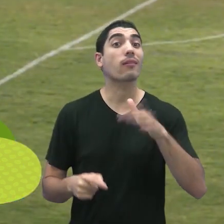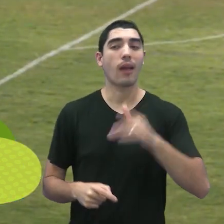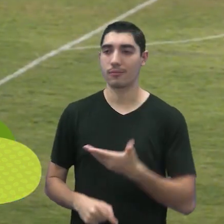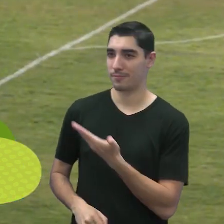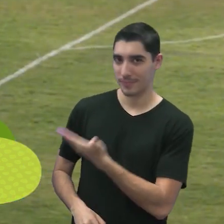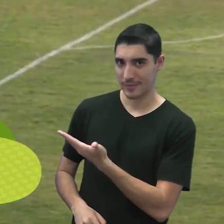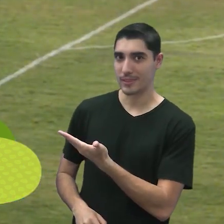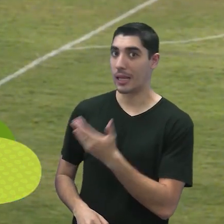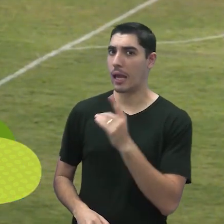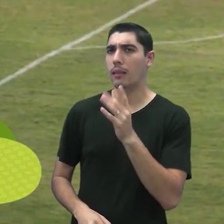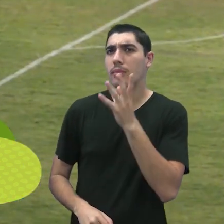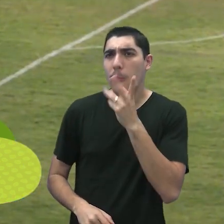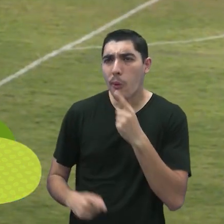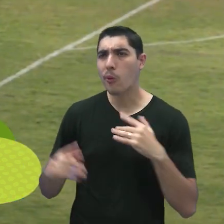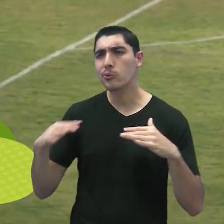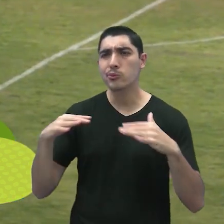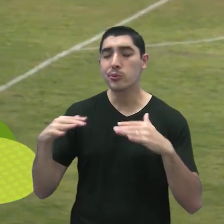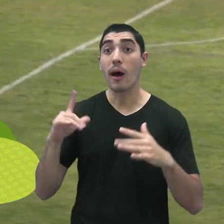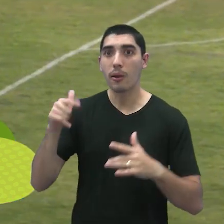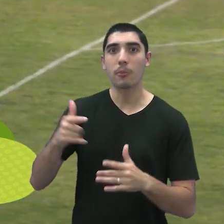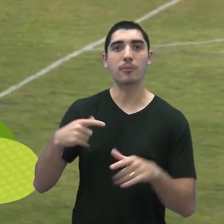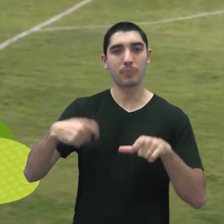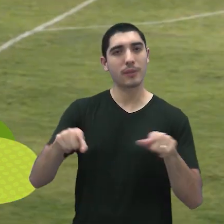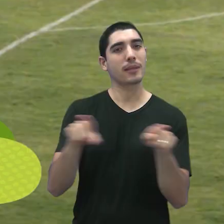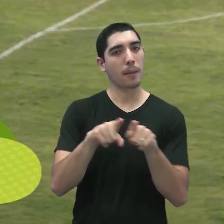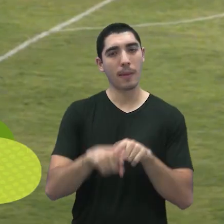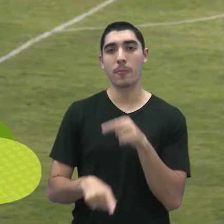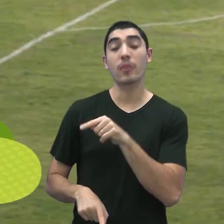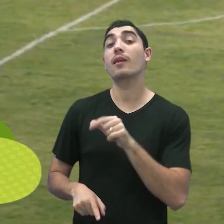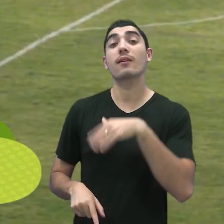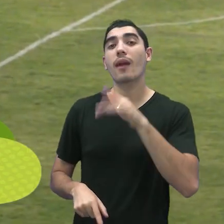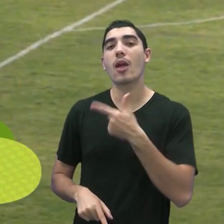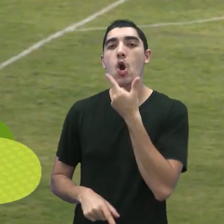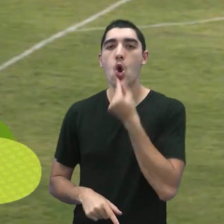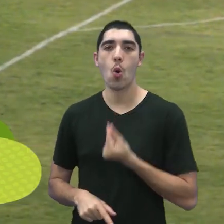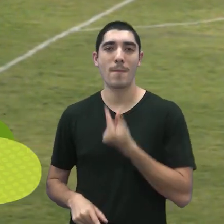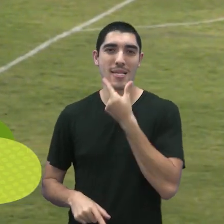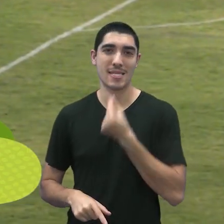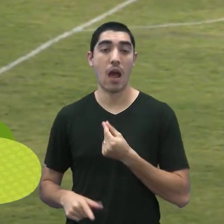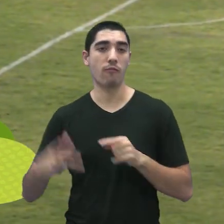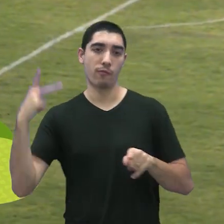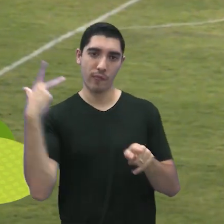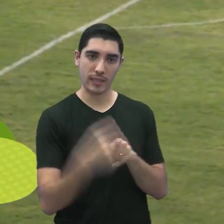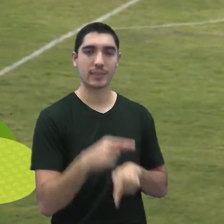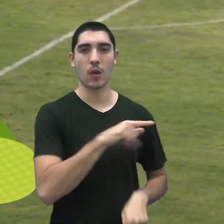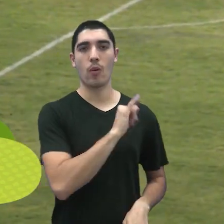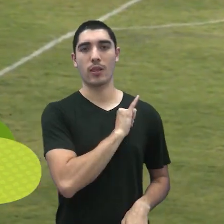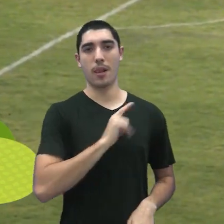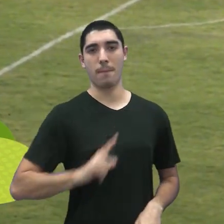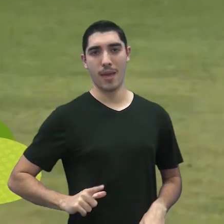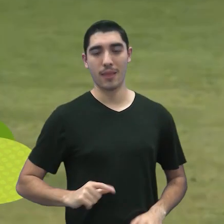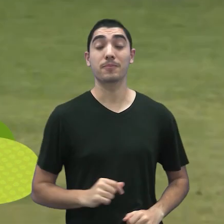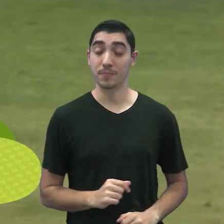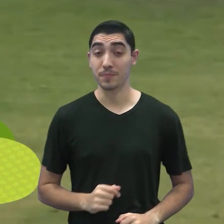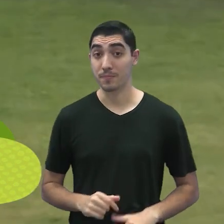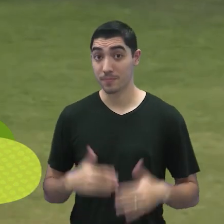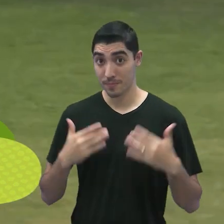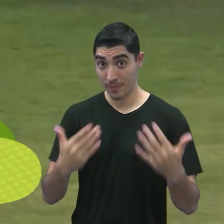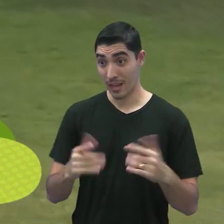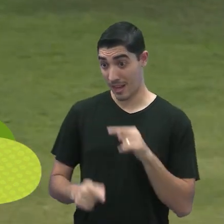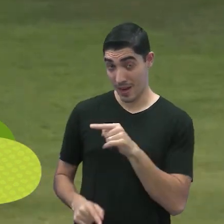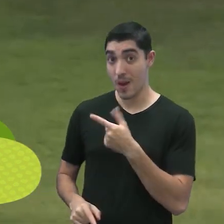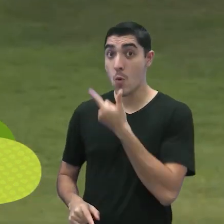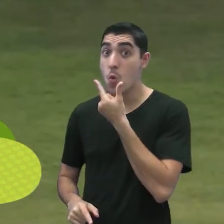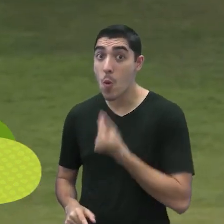ser definido, mas chegou. O Comercial, time que eliminou a Inter de Limeira, também nos pênaltis. Agora,